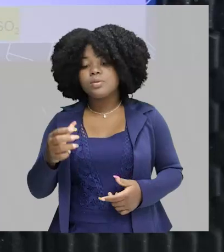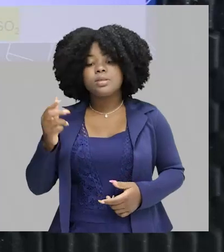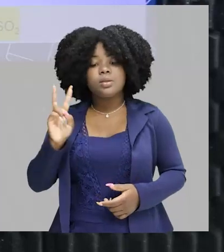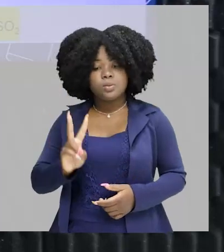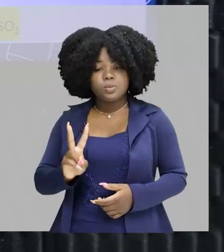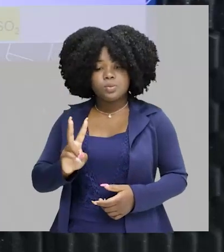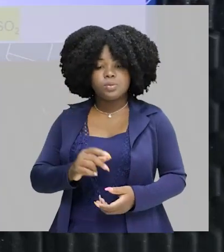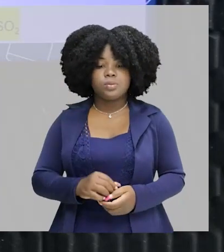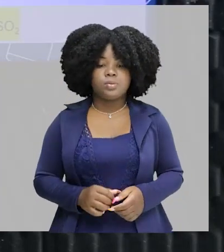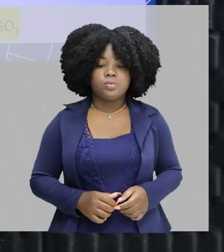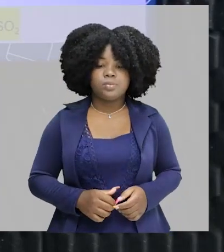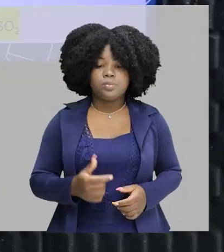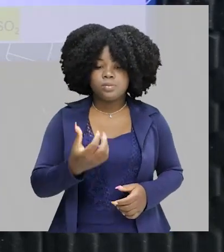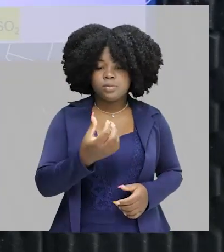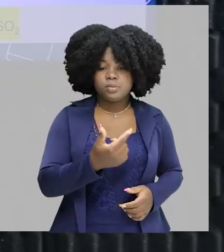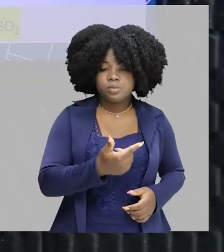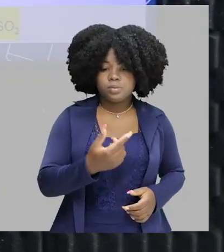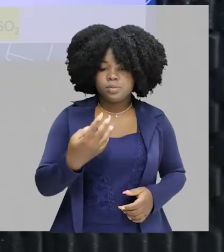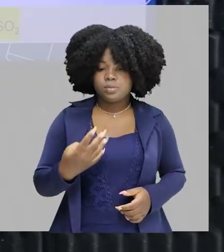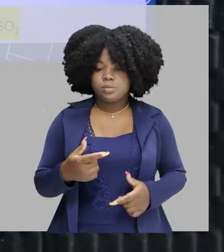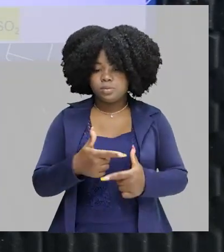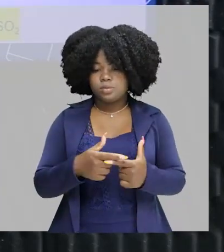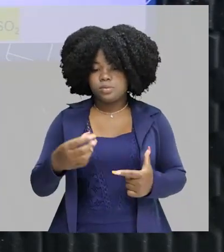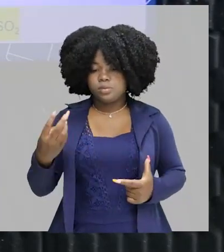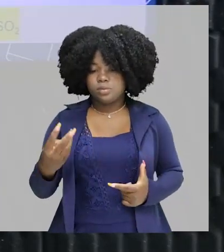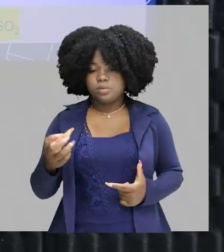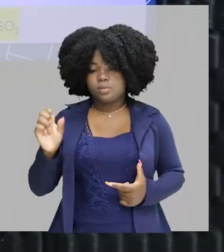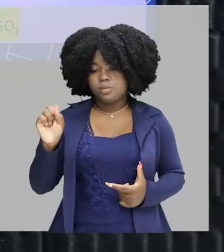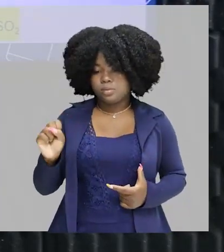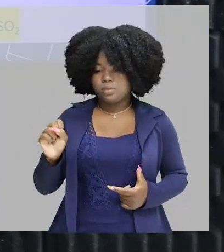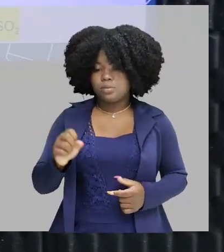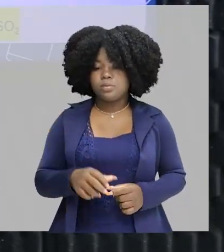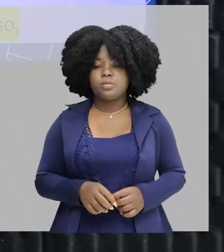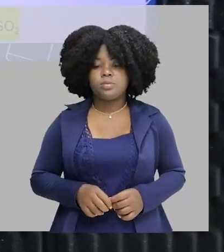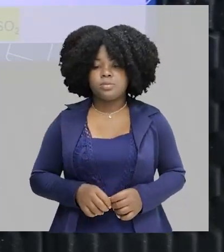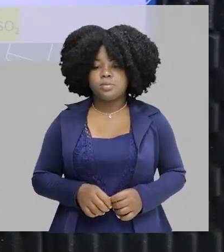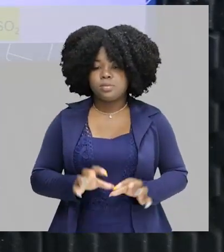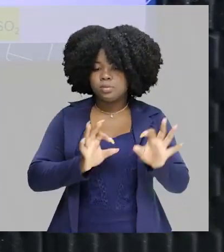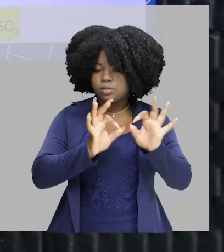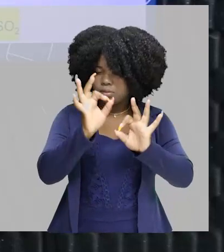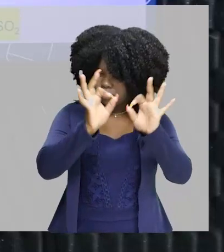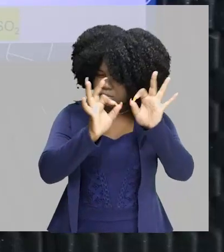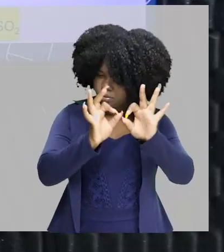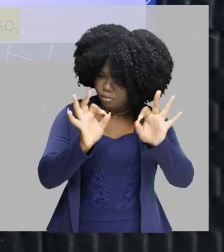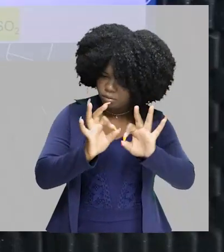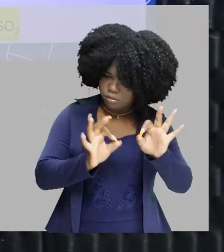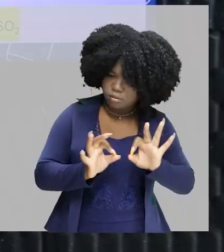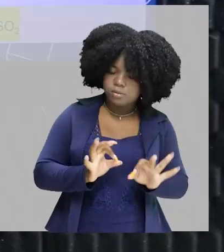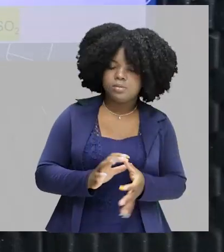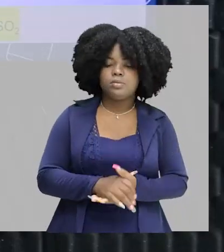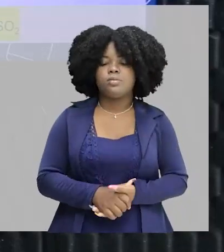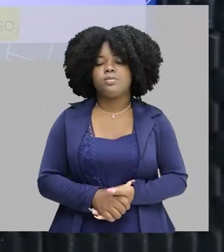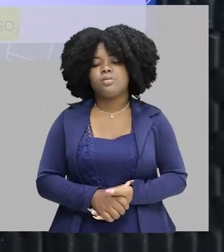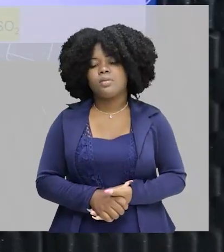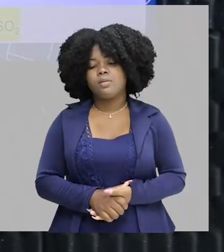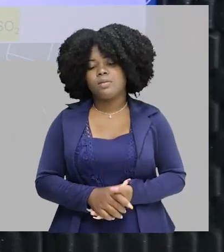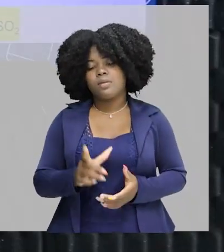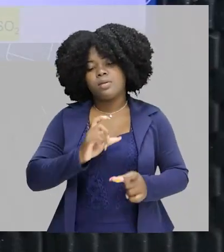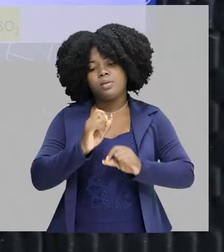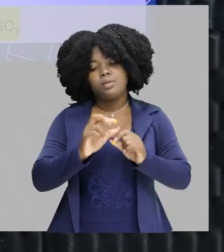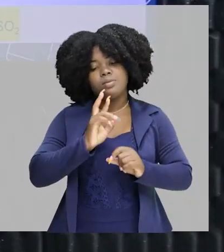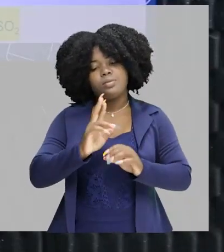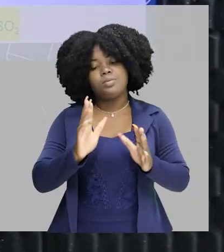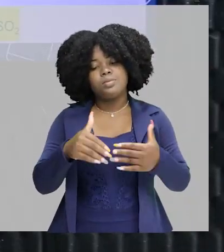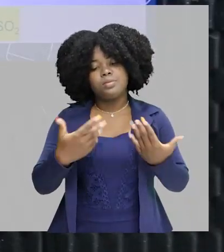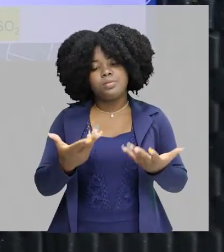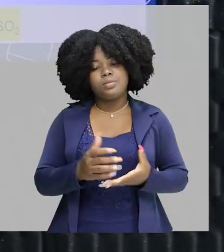Ó, 24 dividido por 3 dá 8. Então, fazendo todo esse cálculo, certo? Nós vamos ter como